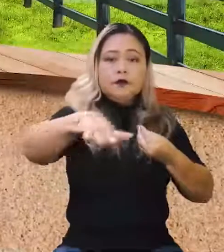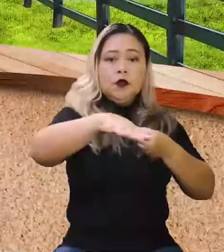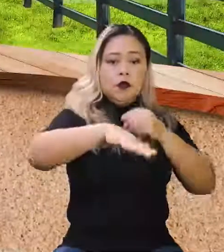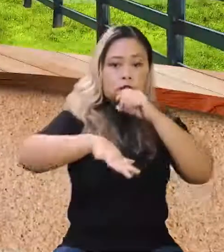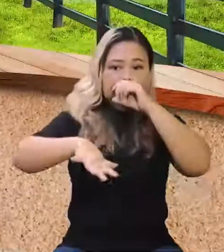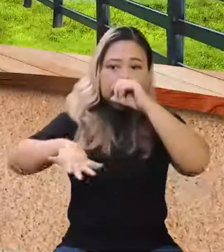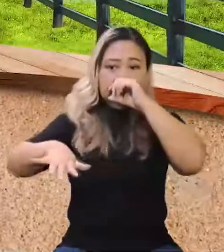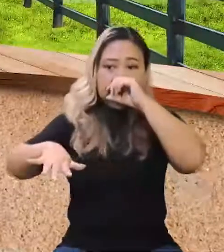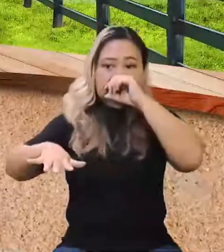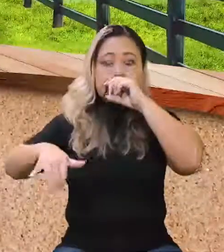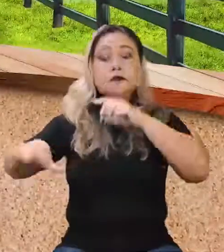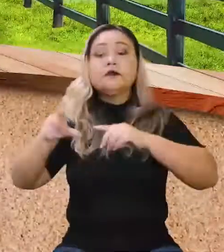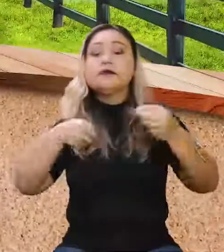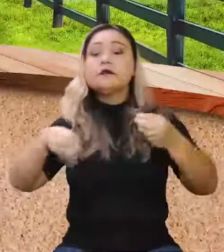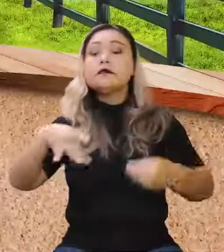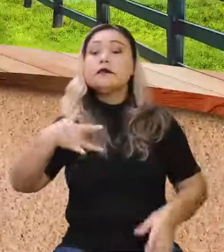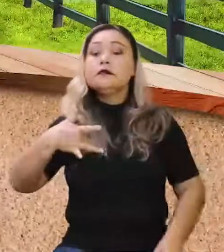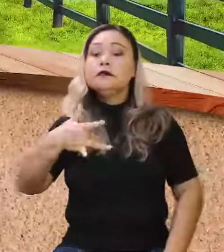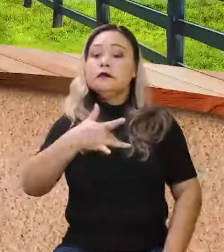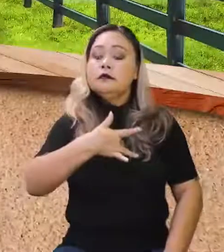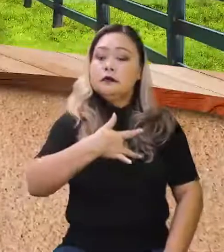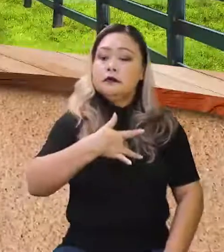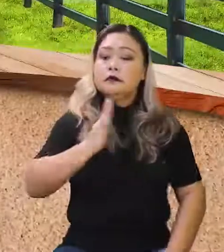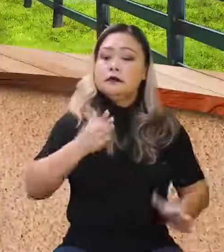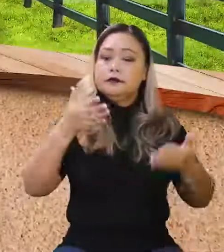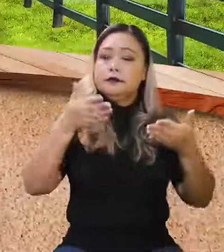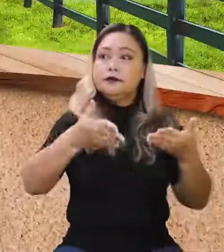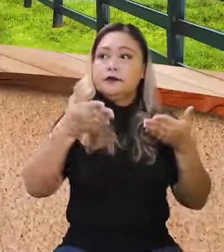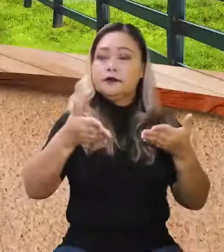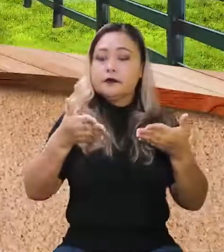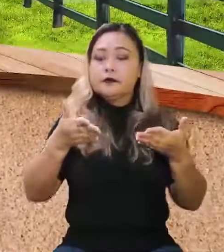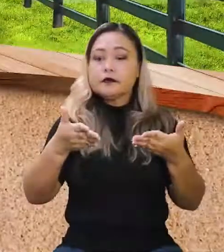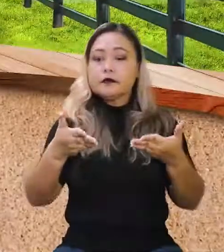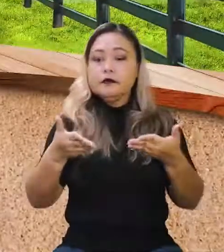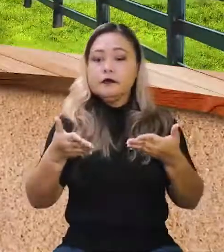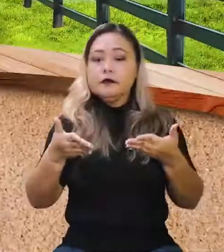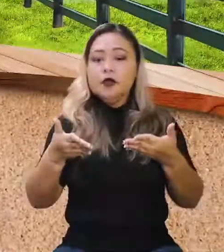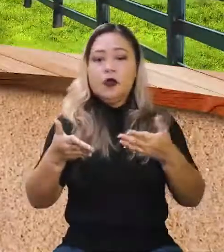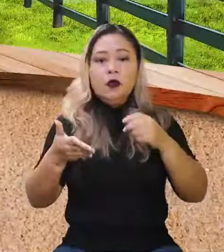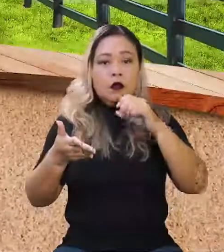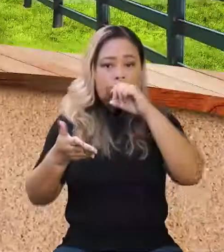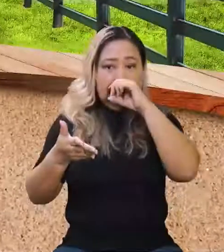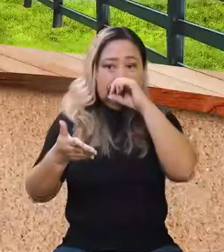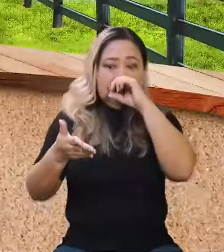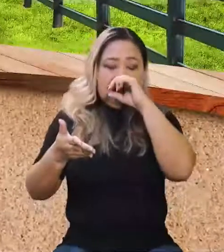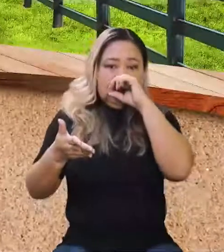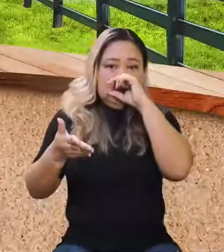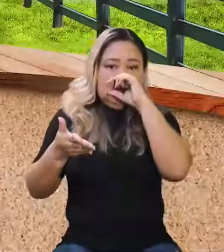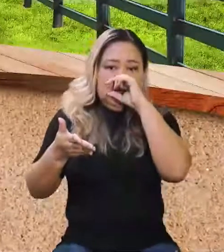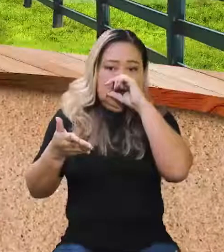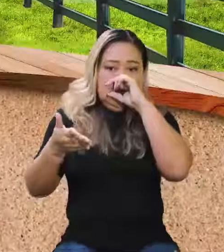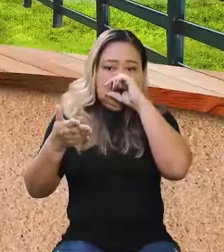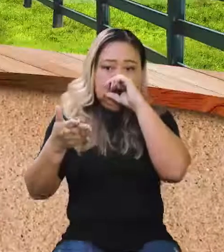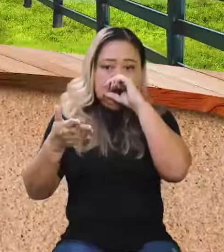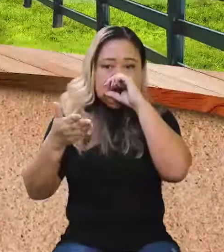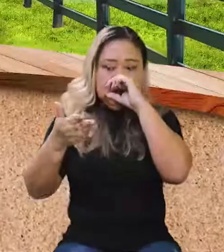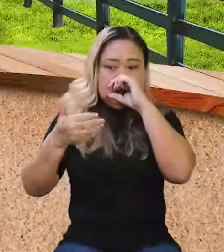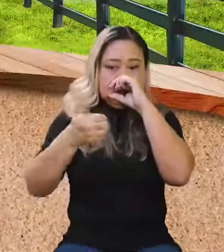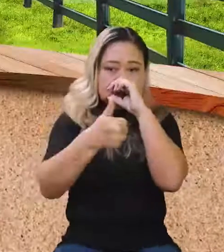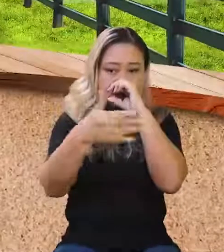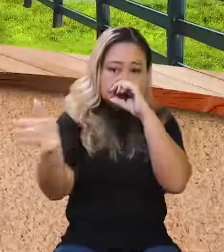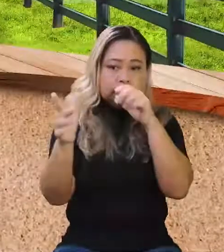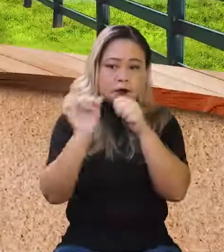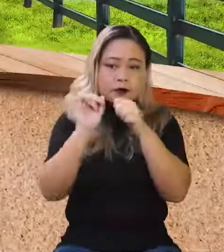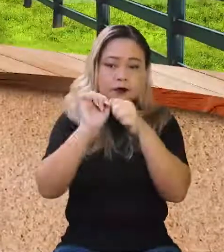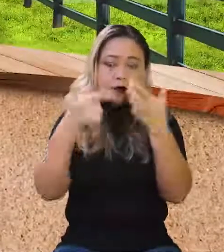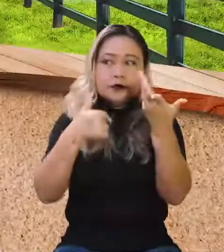os processos sanitários específicos de cada criação. Então aqui é como uma introdução para vocês, estudantes